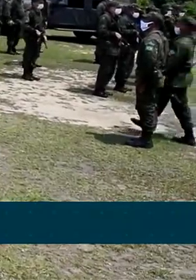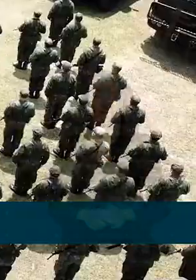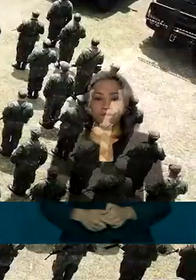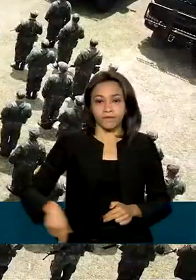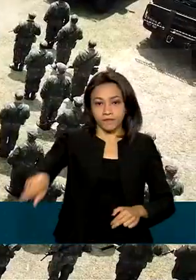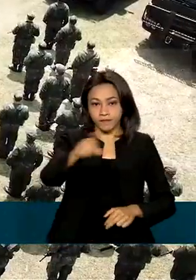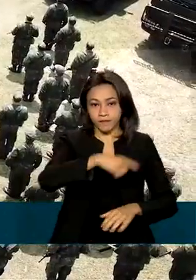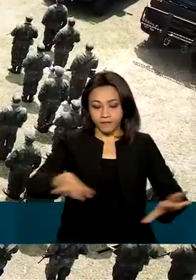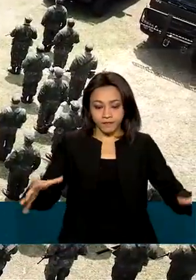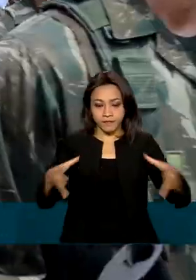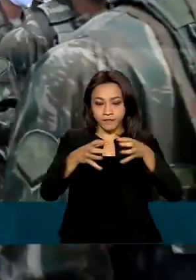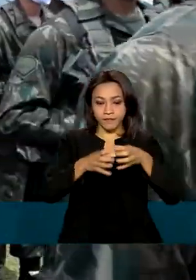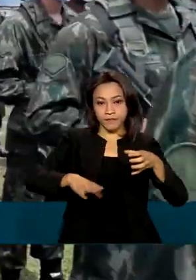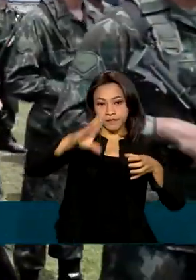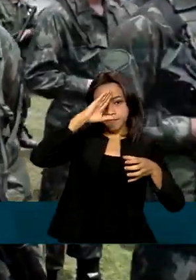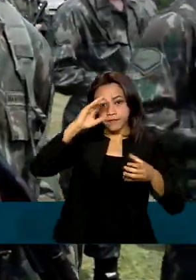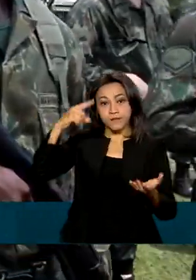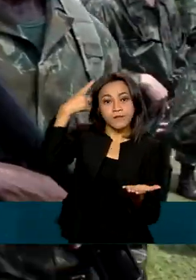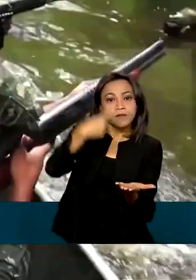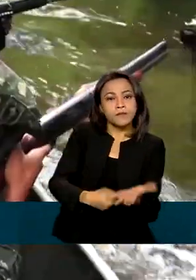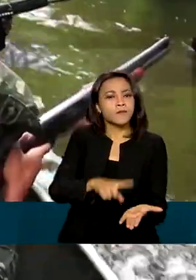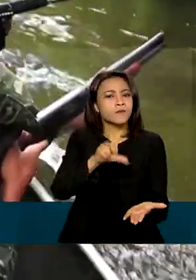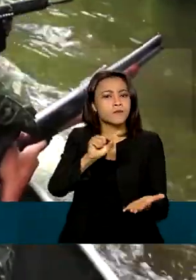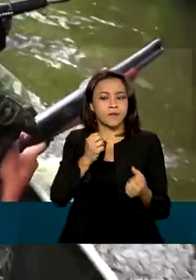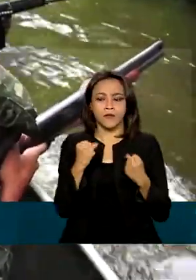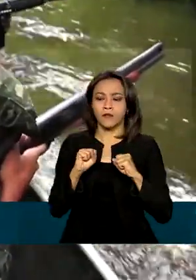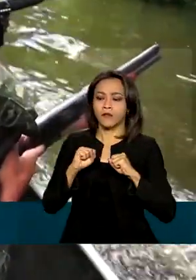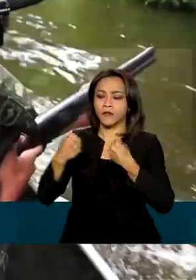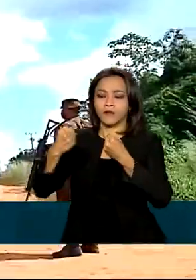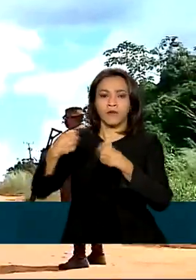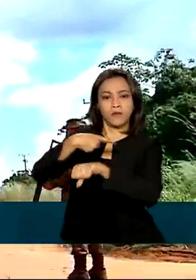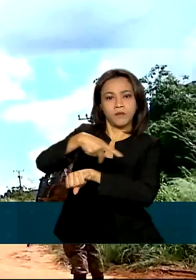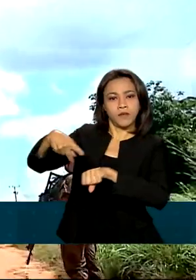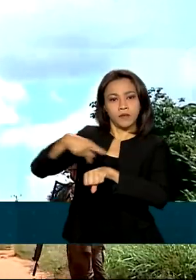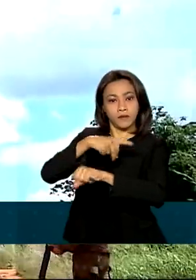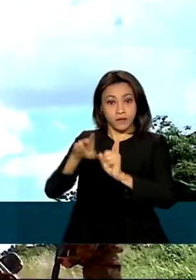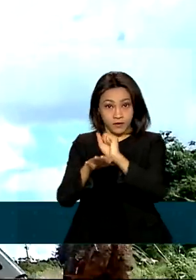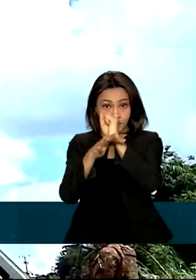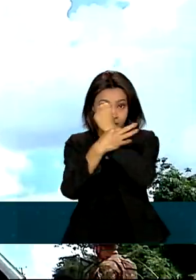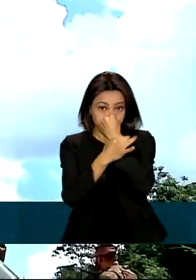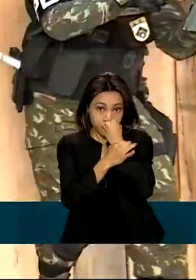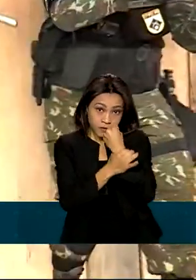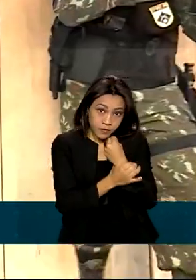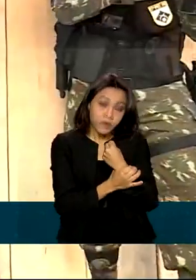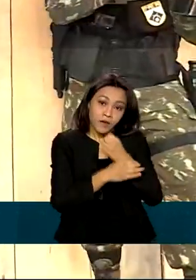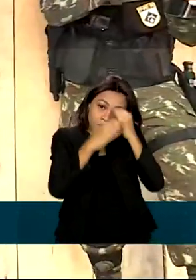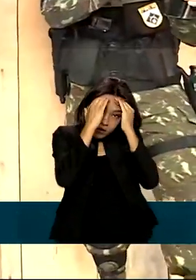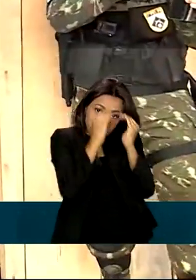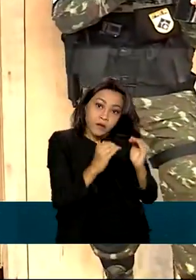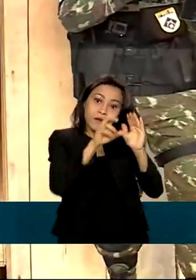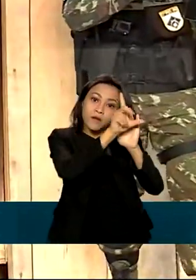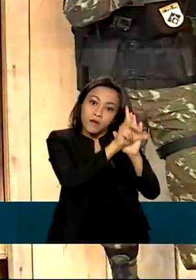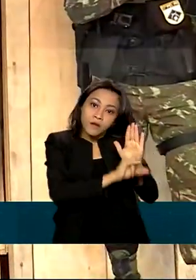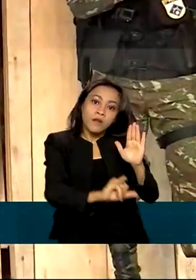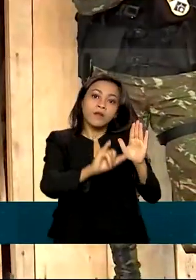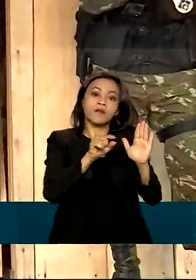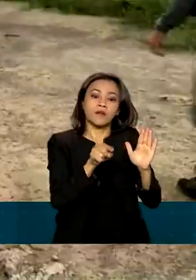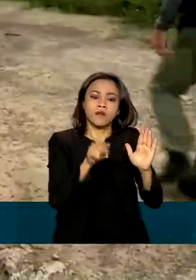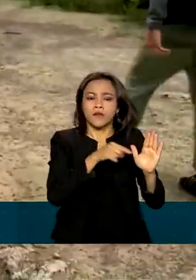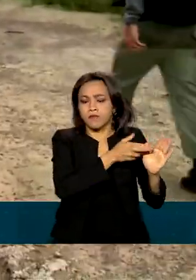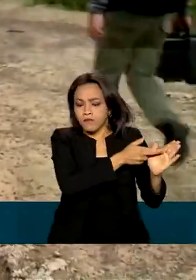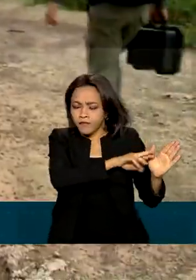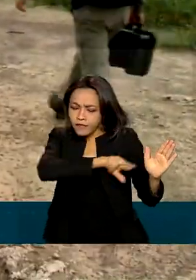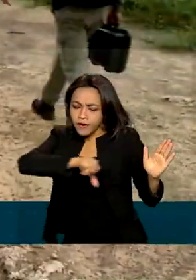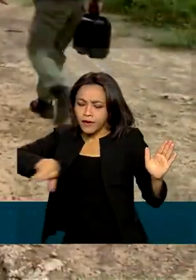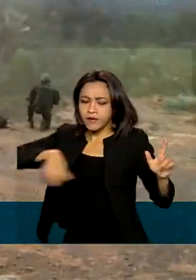Forças Armadas têm como missão defender a pátria e garantir a preservação da lei e da ordem. Dentre os trabalhos realizados